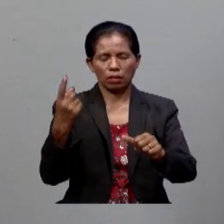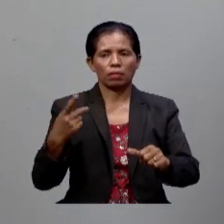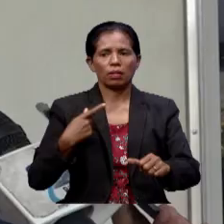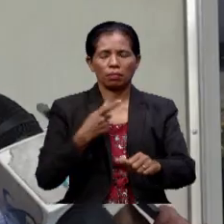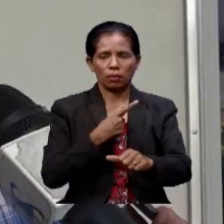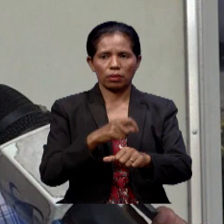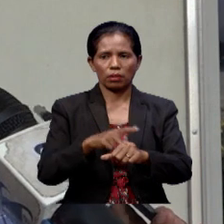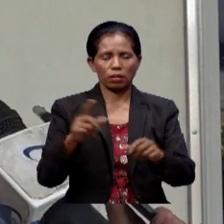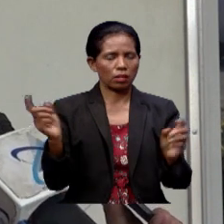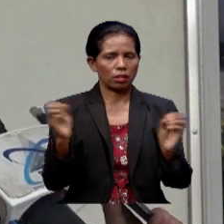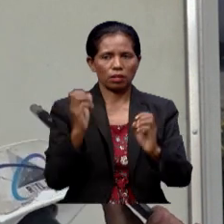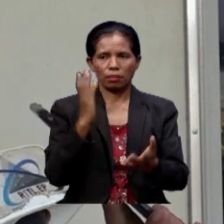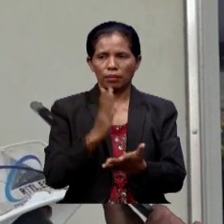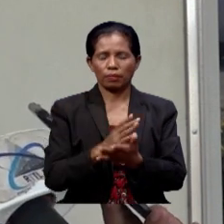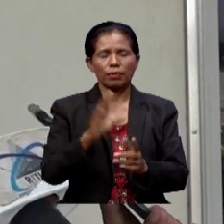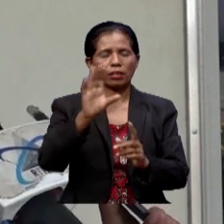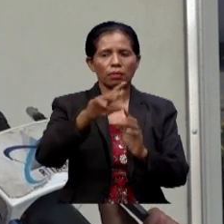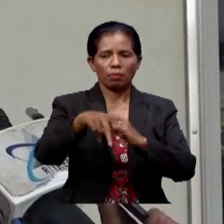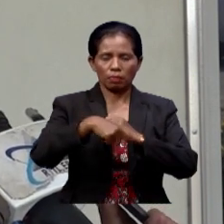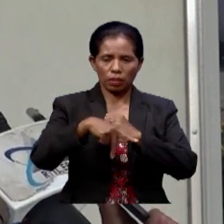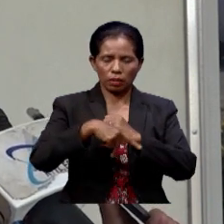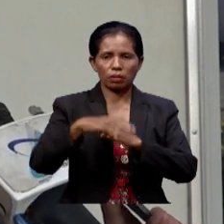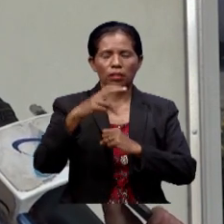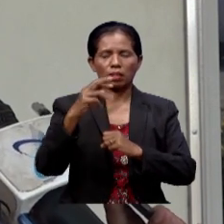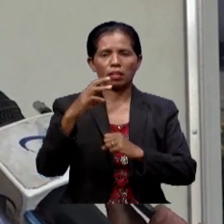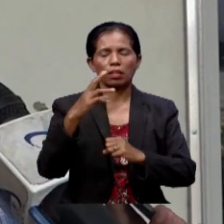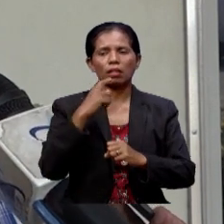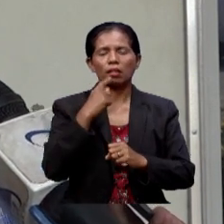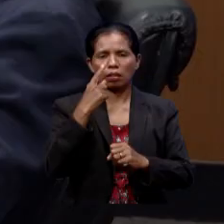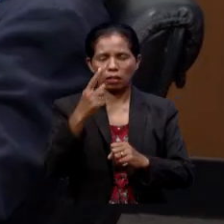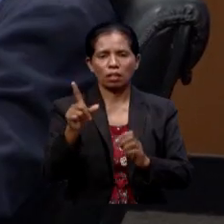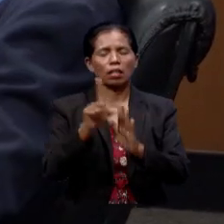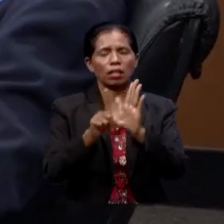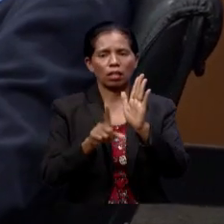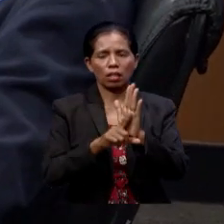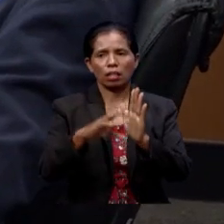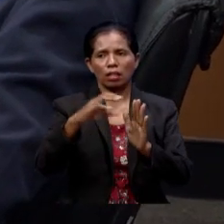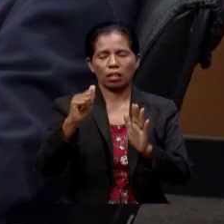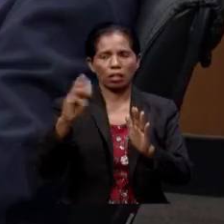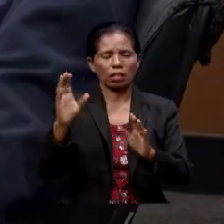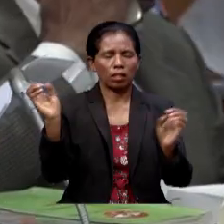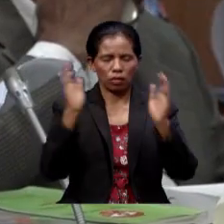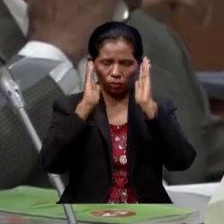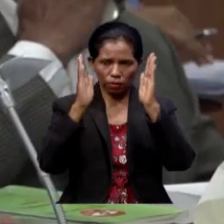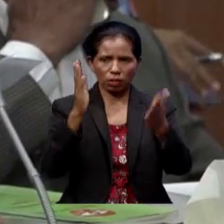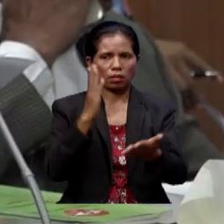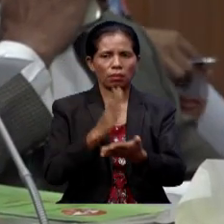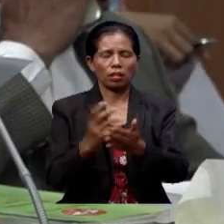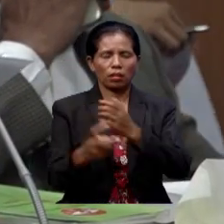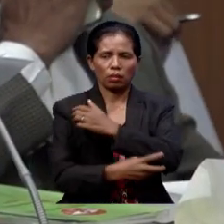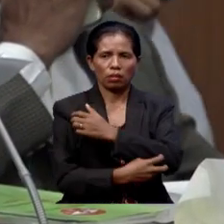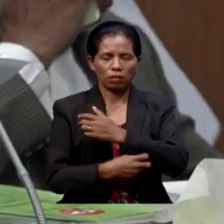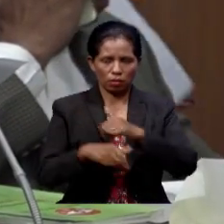para. Chefe bancada CNRT Duarte Nunes afirma alteração lei CACNE, la hija seriedade, ato combate corrupção e